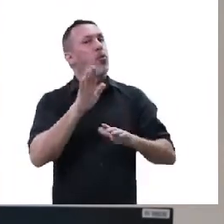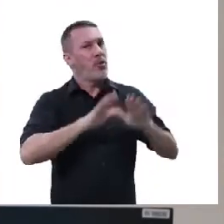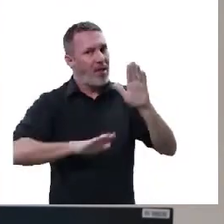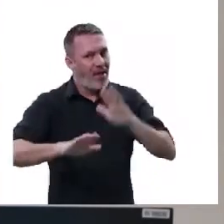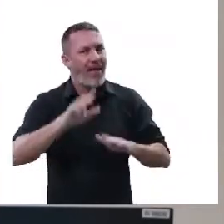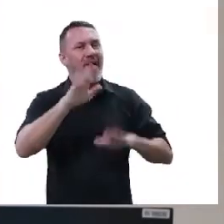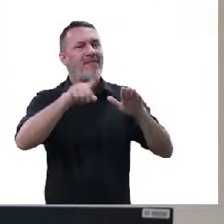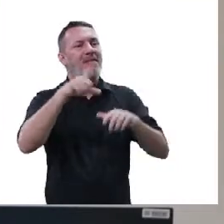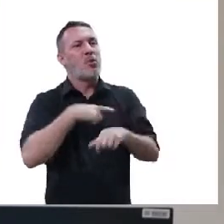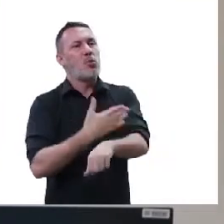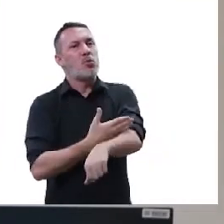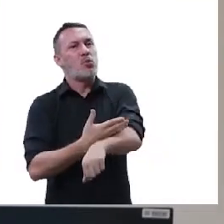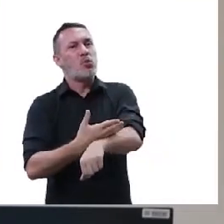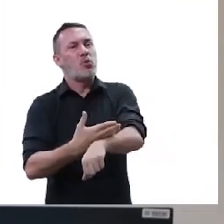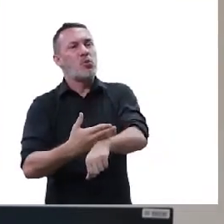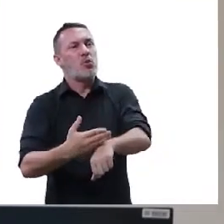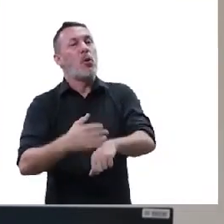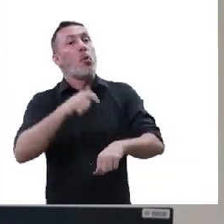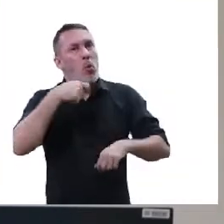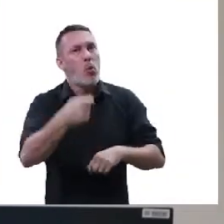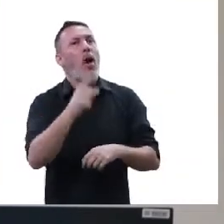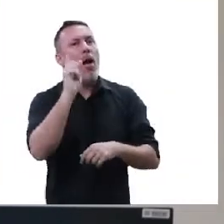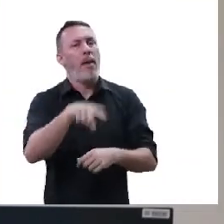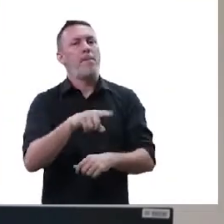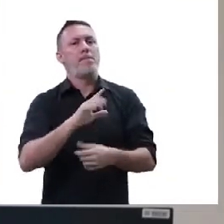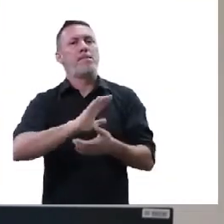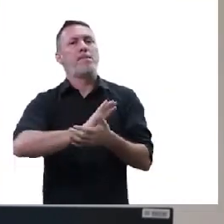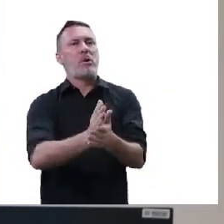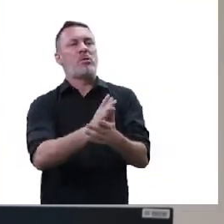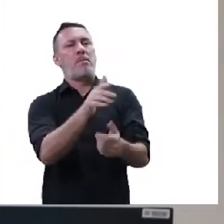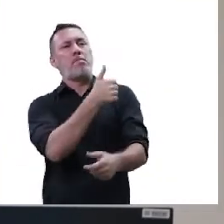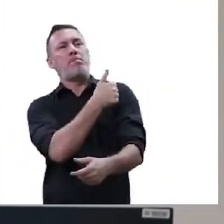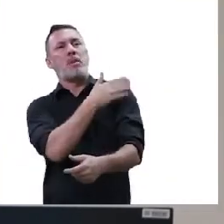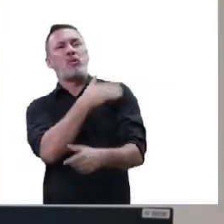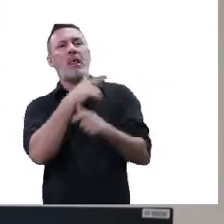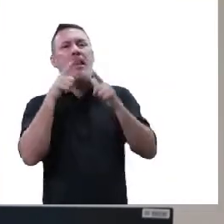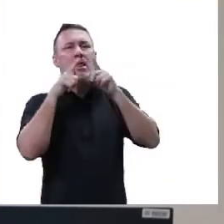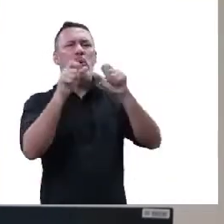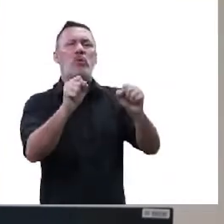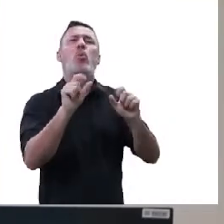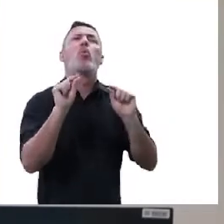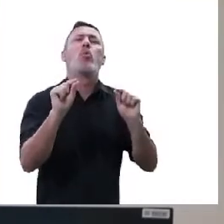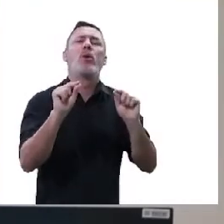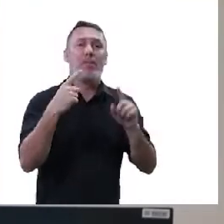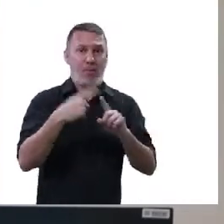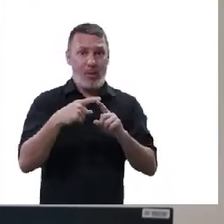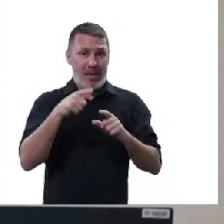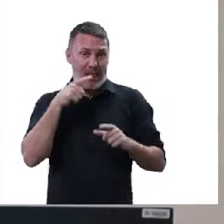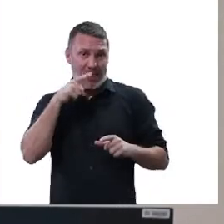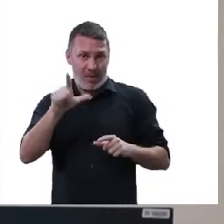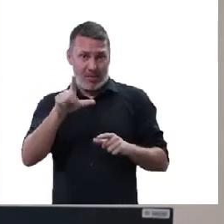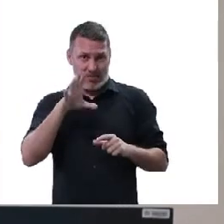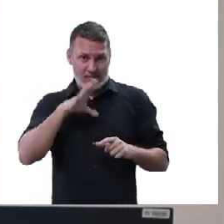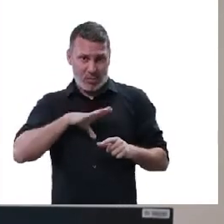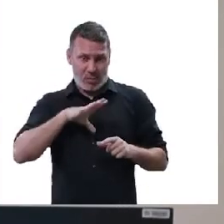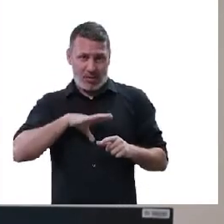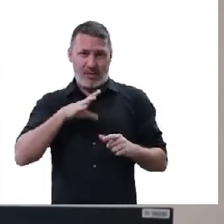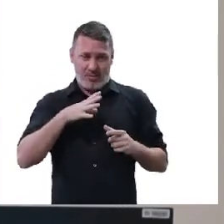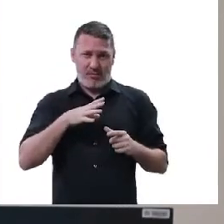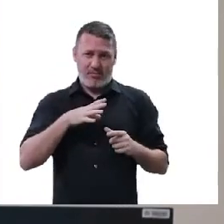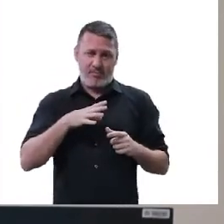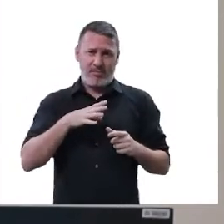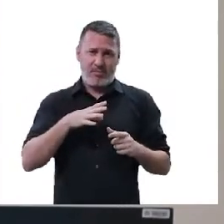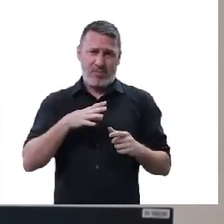prática simples é considerado preconceito linguístico. Por quê? A nossa língua hoje ela é